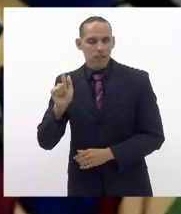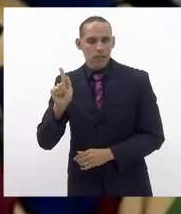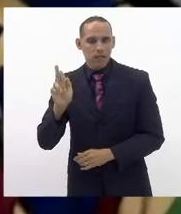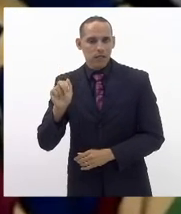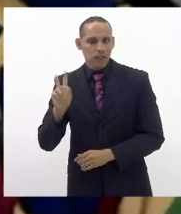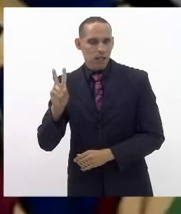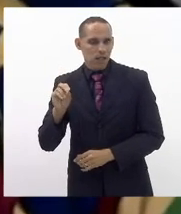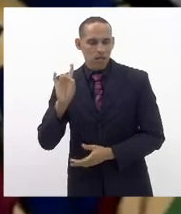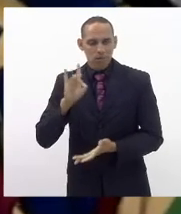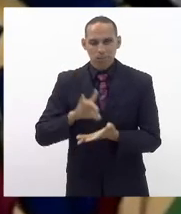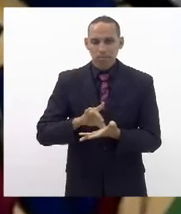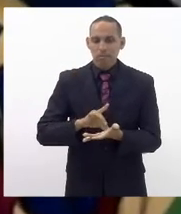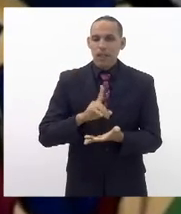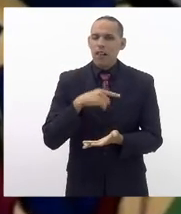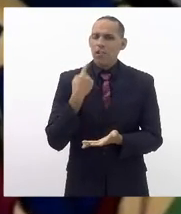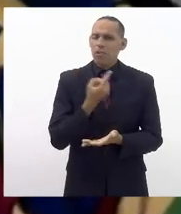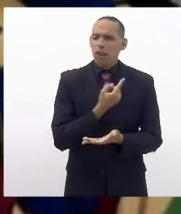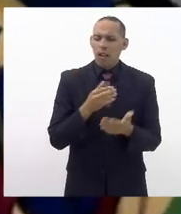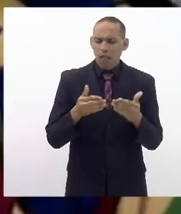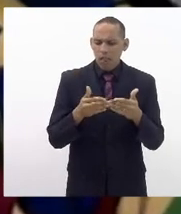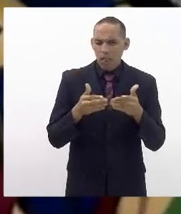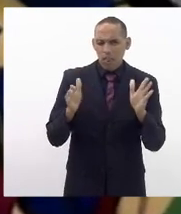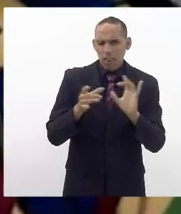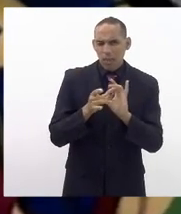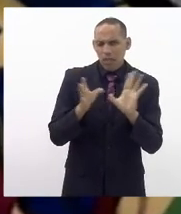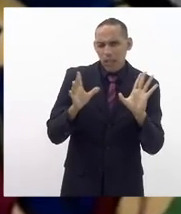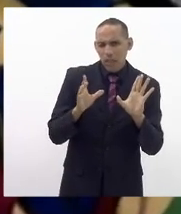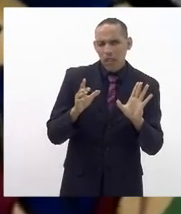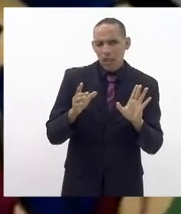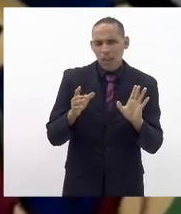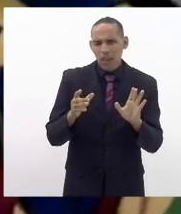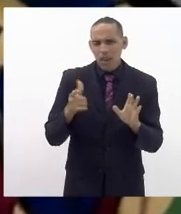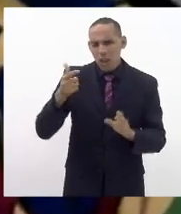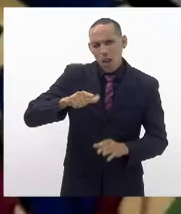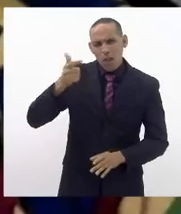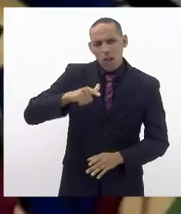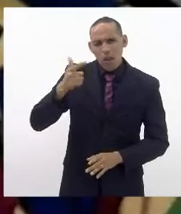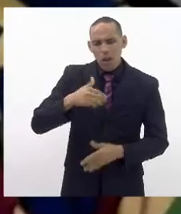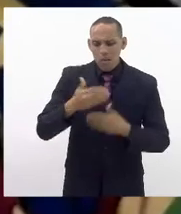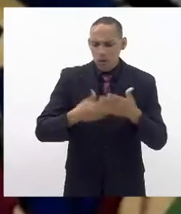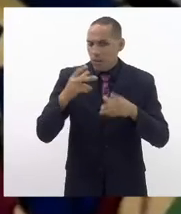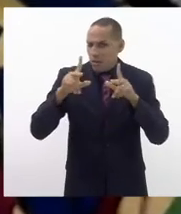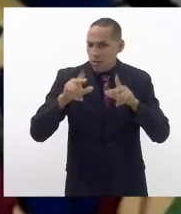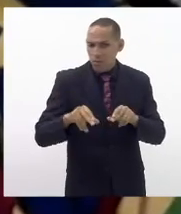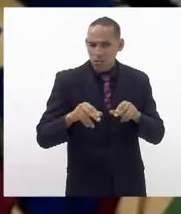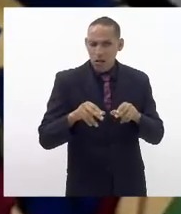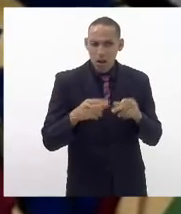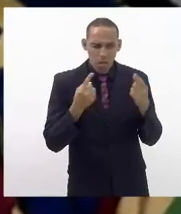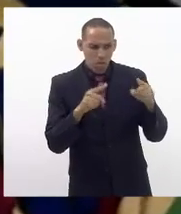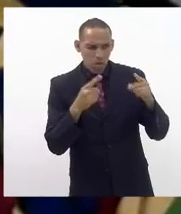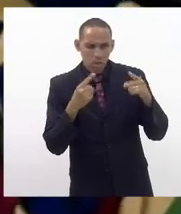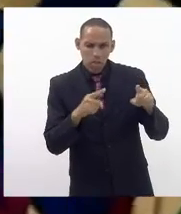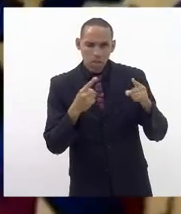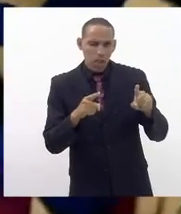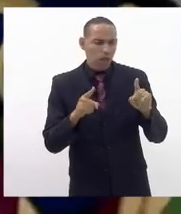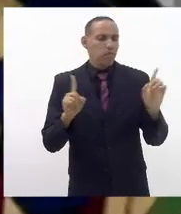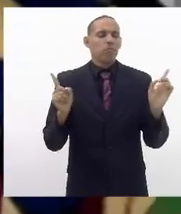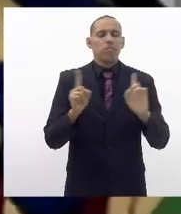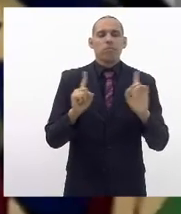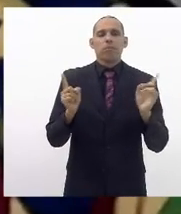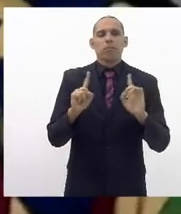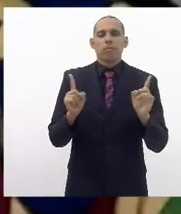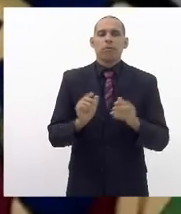gente não abra mais precedentes ainda de processos como esse, difamatórios e